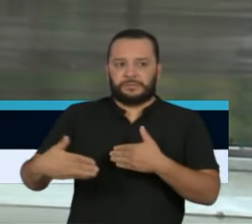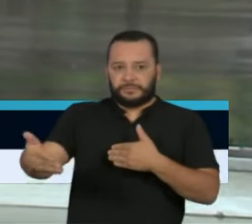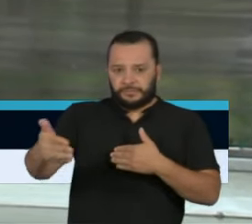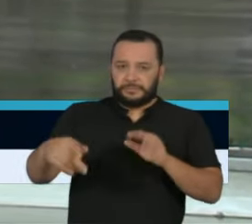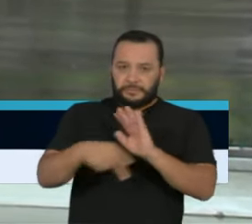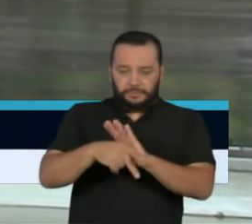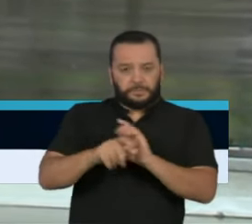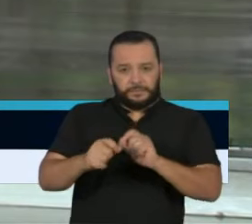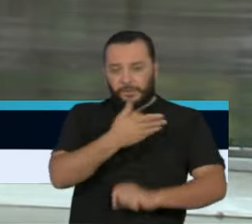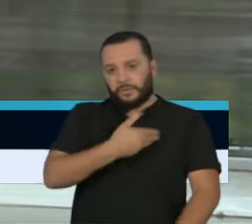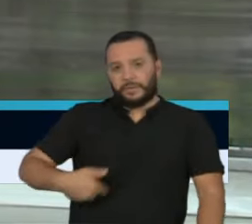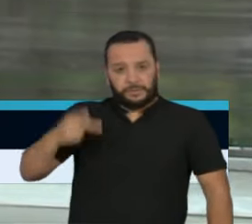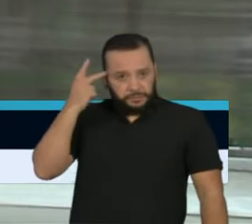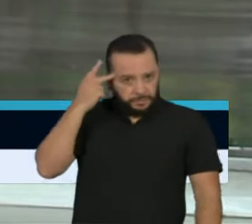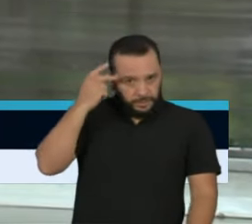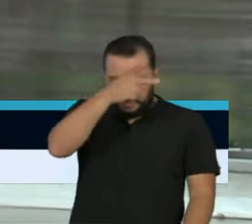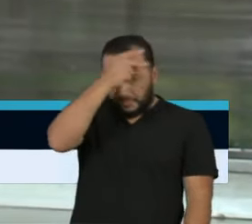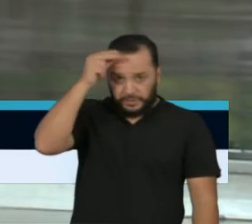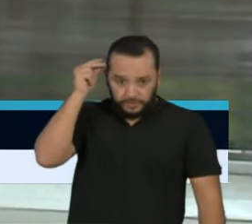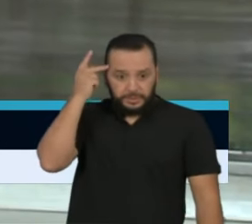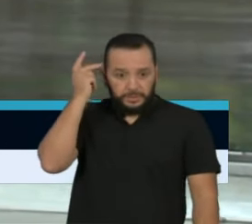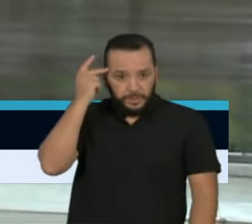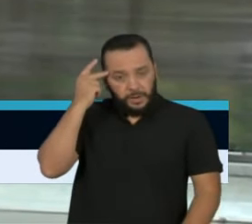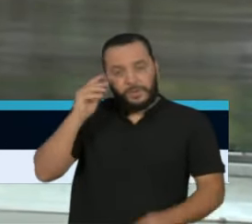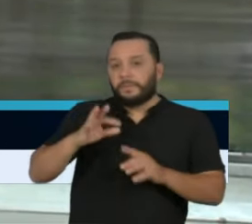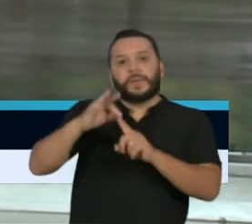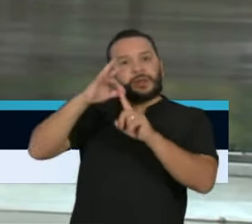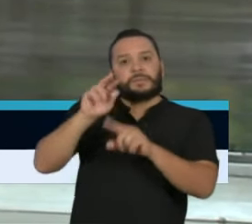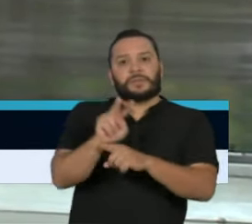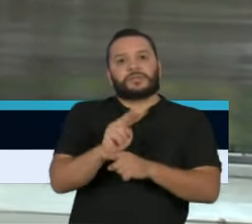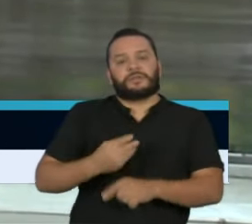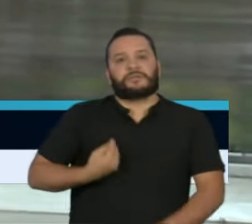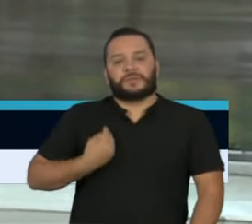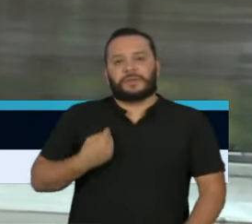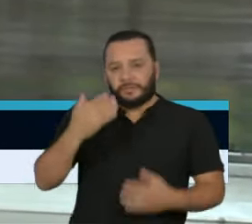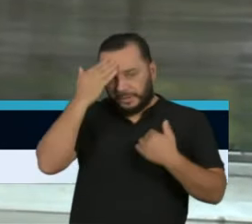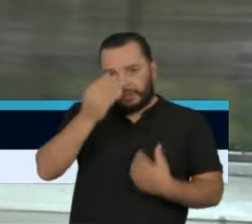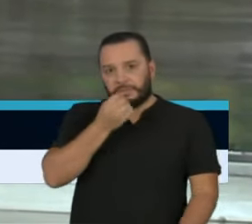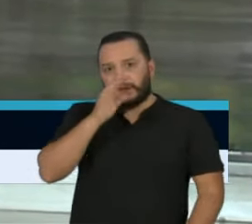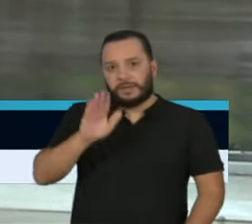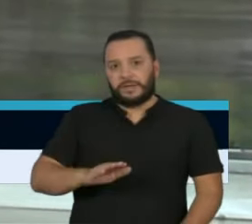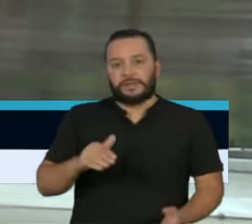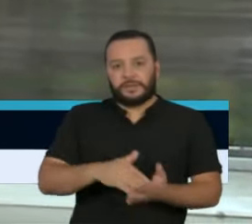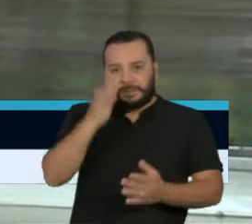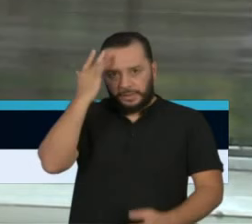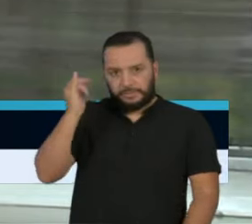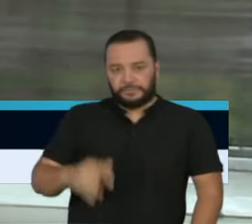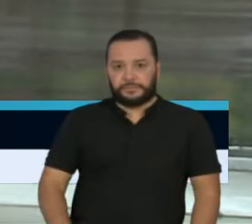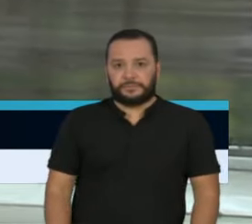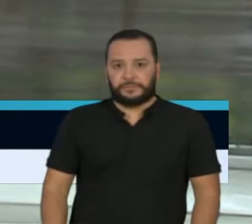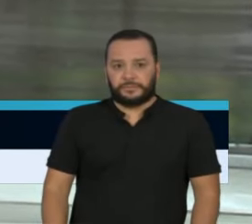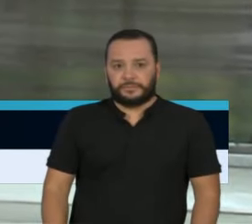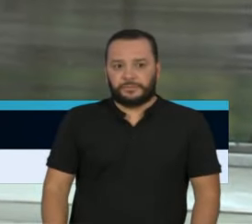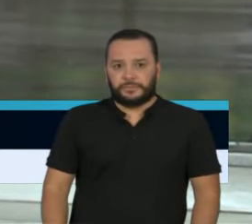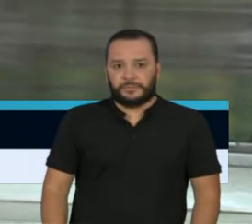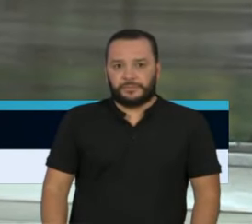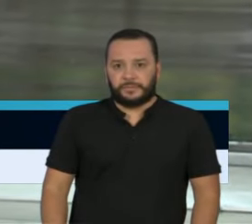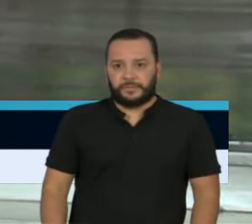da Prefeitura de São Paulo, neste momento, é proteger vidas. Muito obrigado, boa tarde, até amanhã.